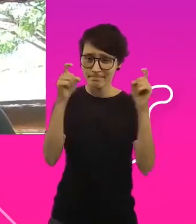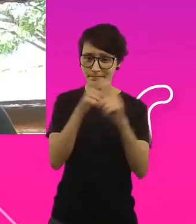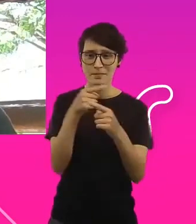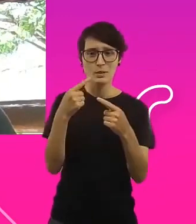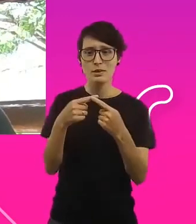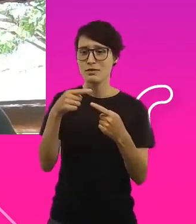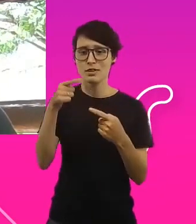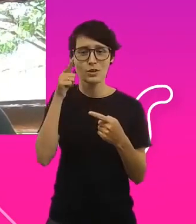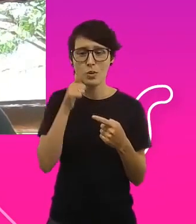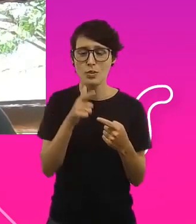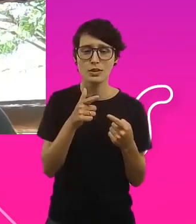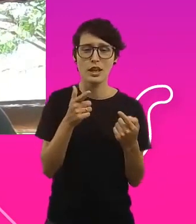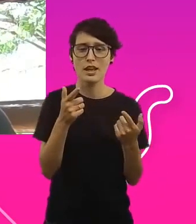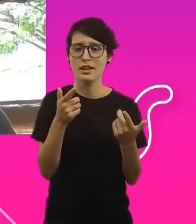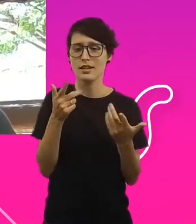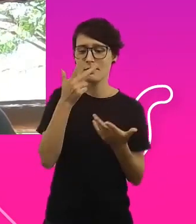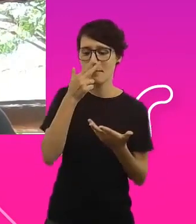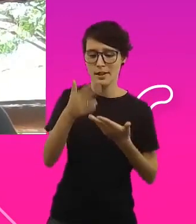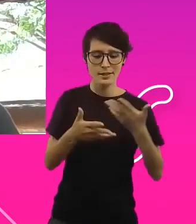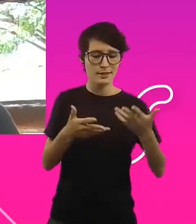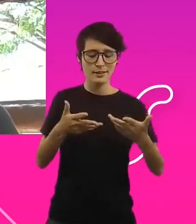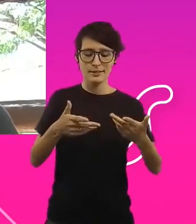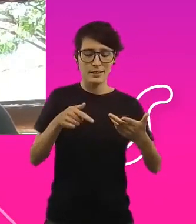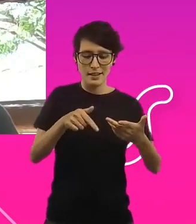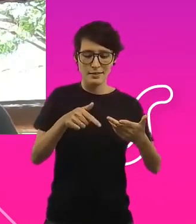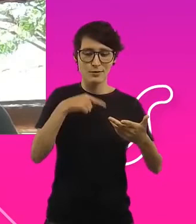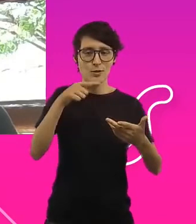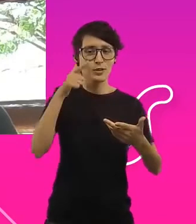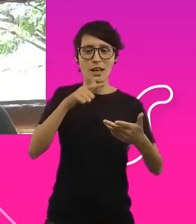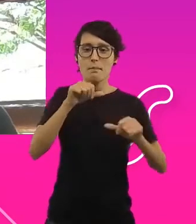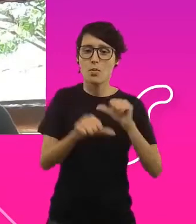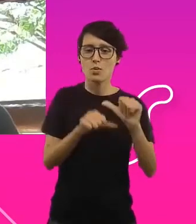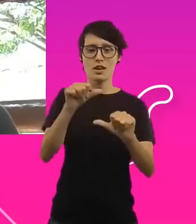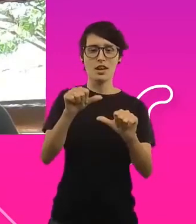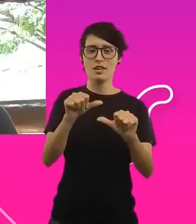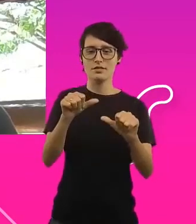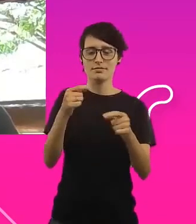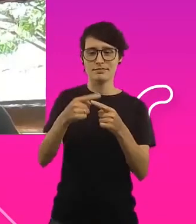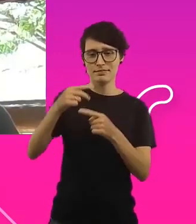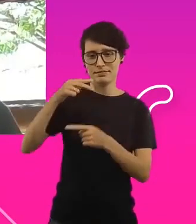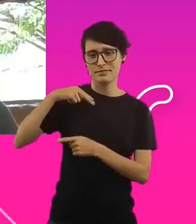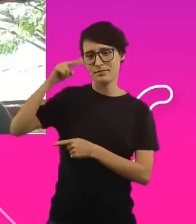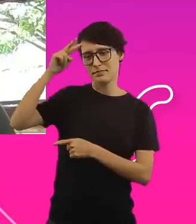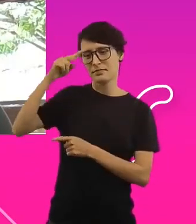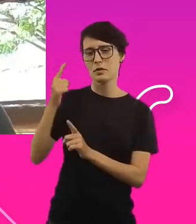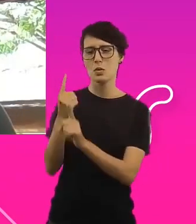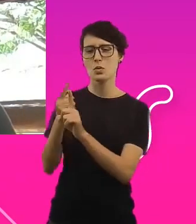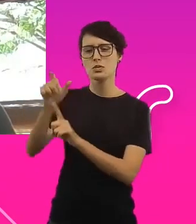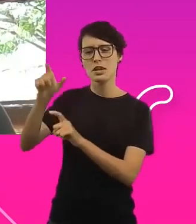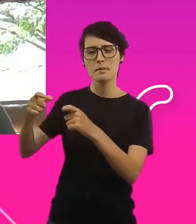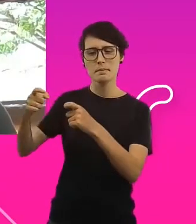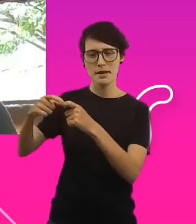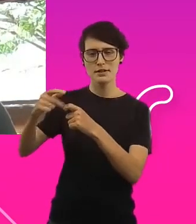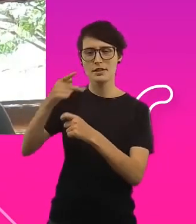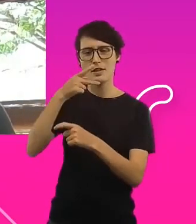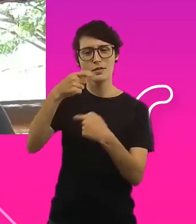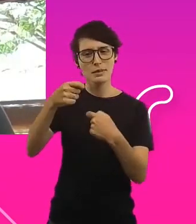consegue sair desse contexto, porque eu lembro que eu encontrei um médico uma vez que falou, você precisa